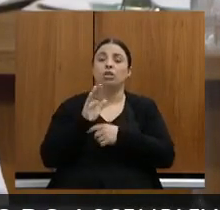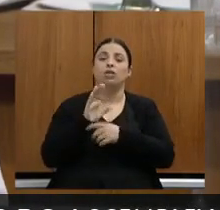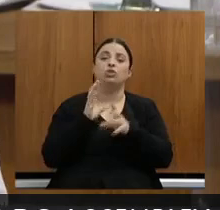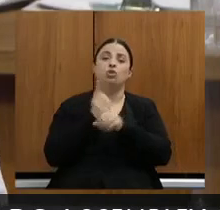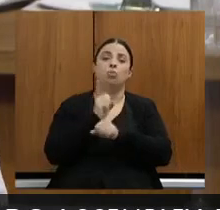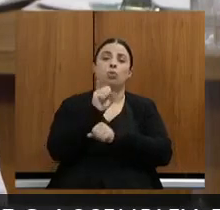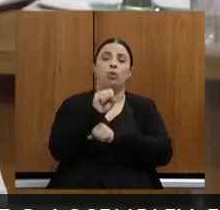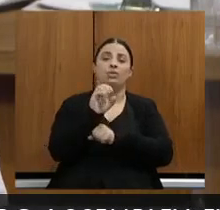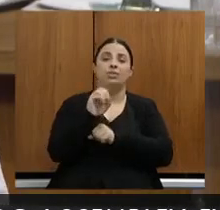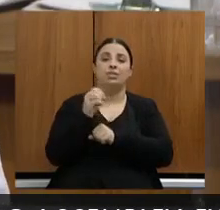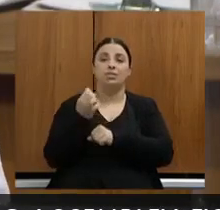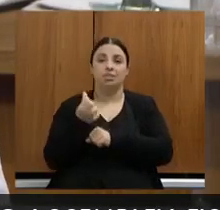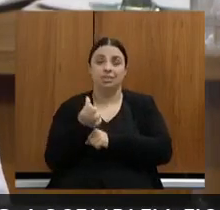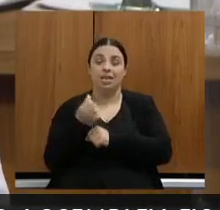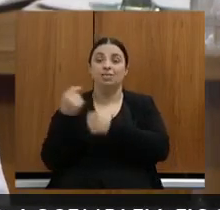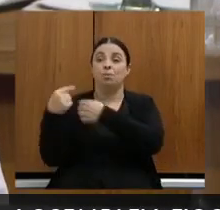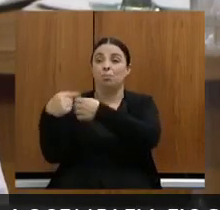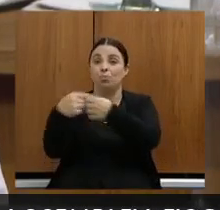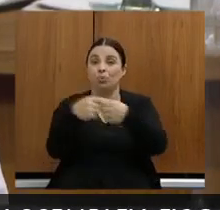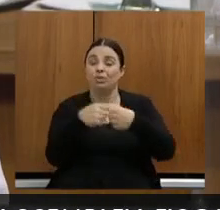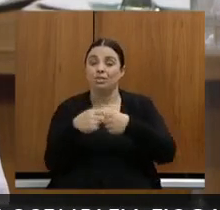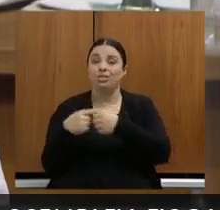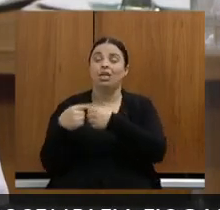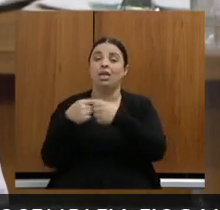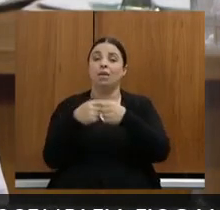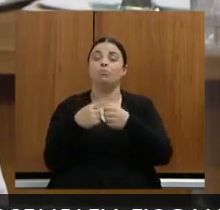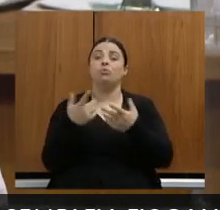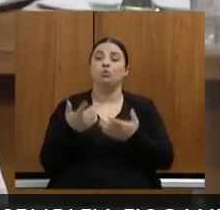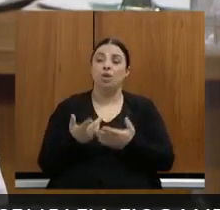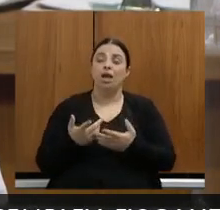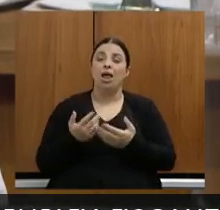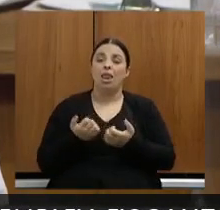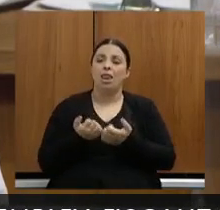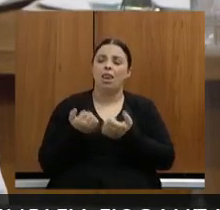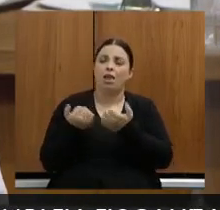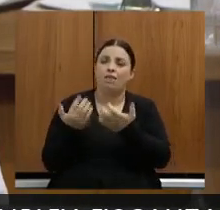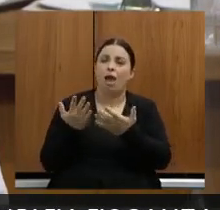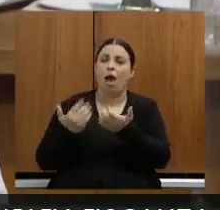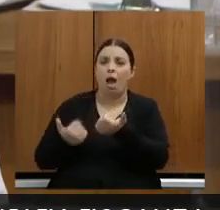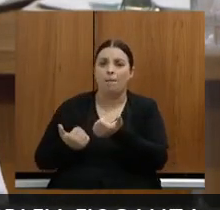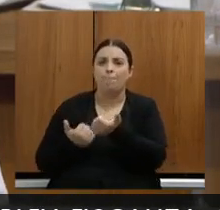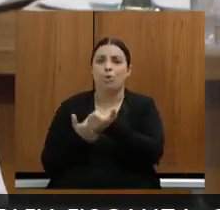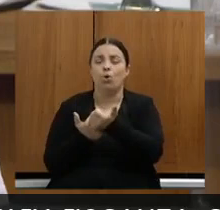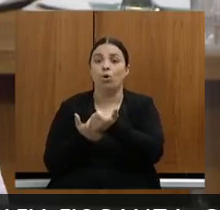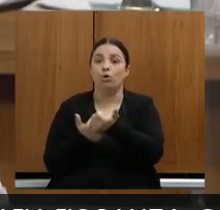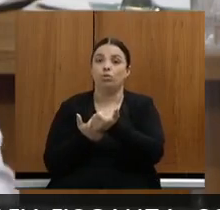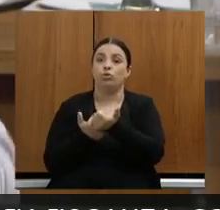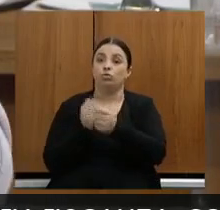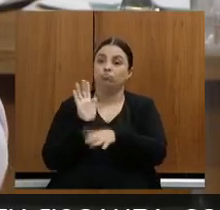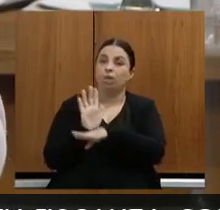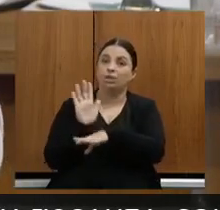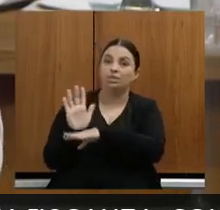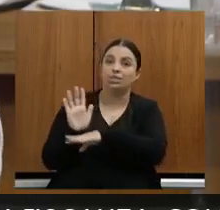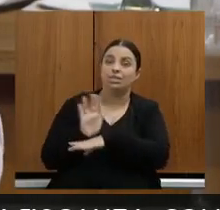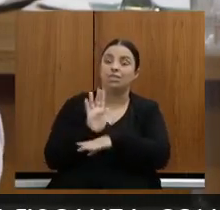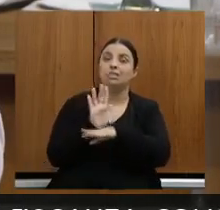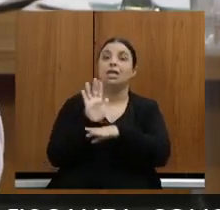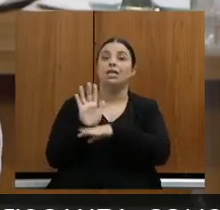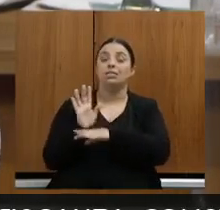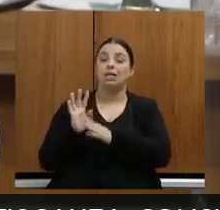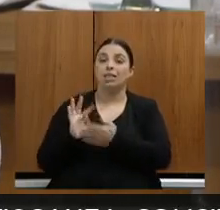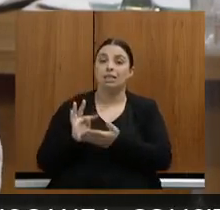Estado levando então o apoio não só de assistência técnica Nossa agricultores familiares Mas também